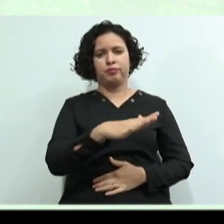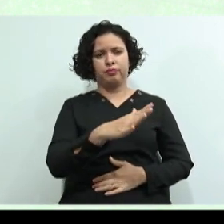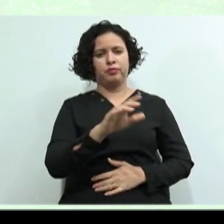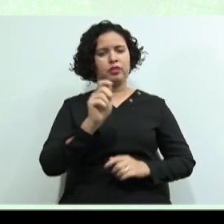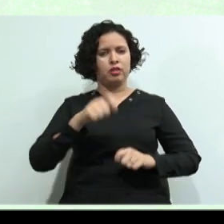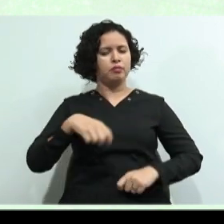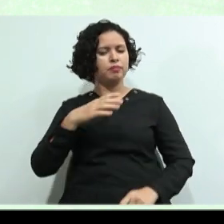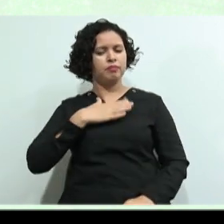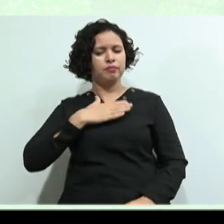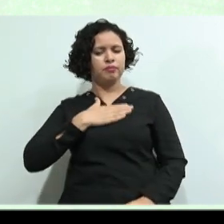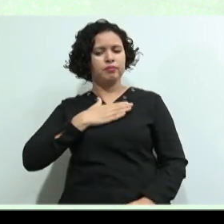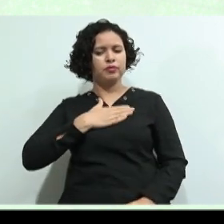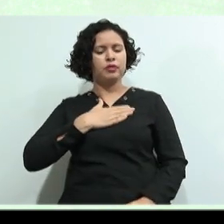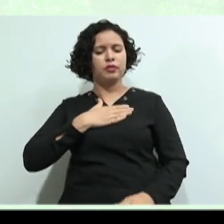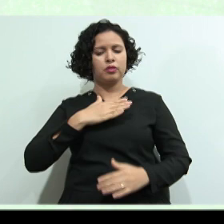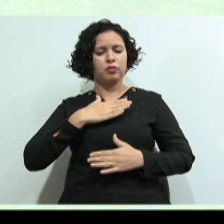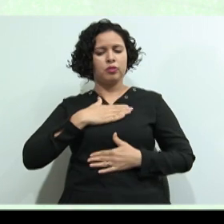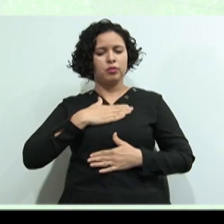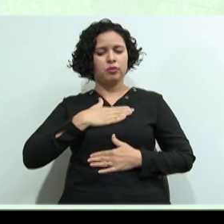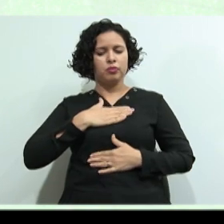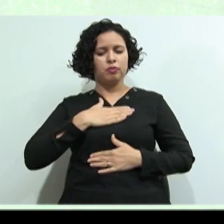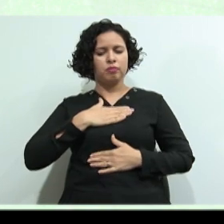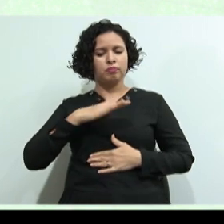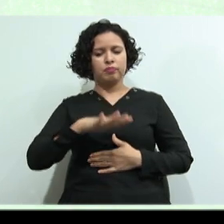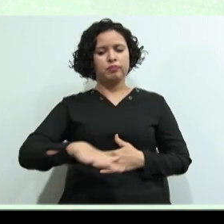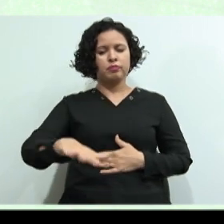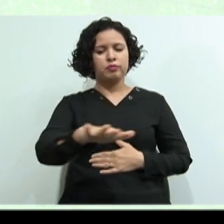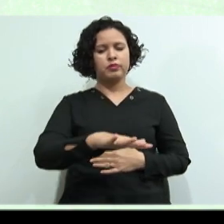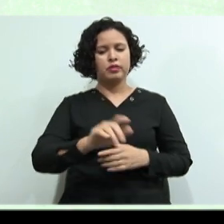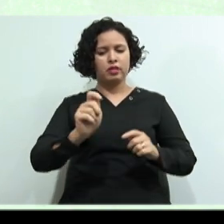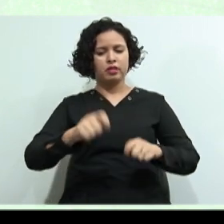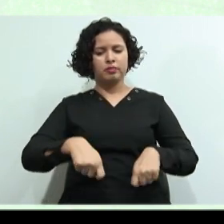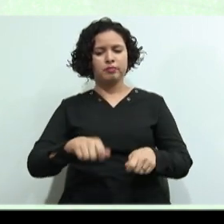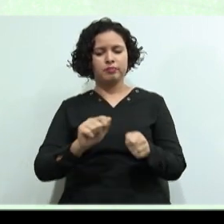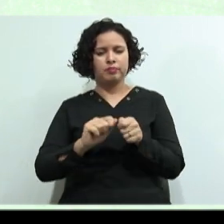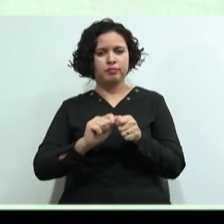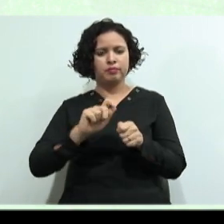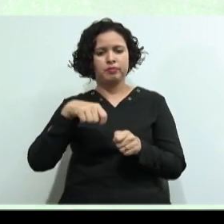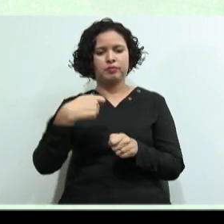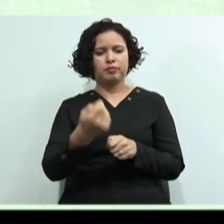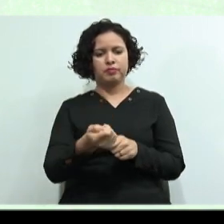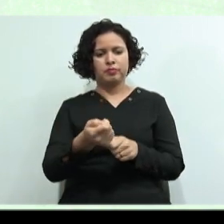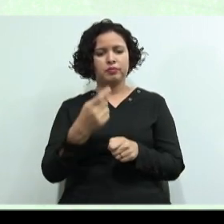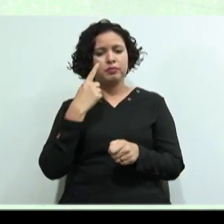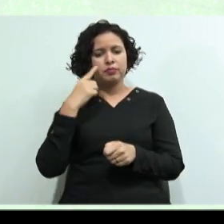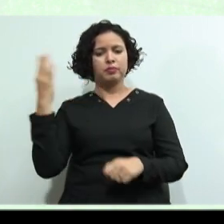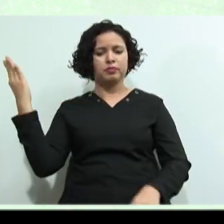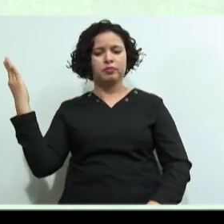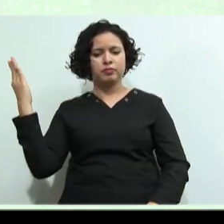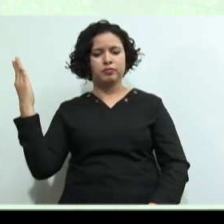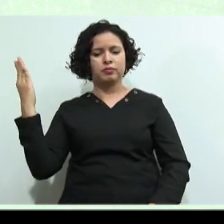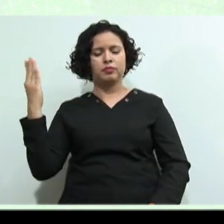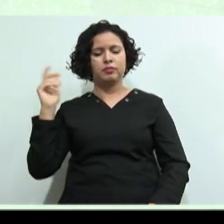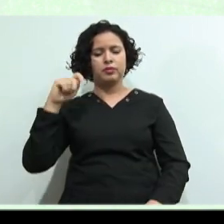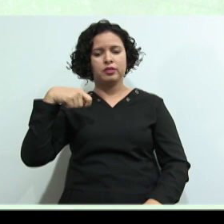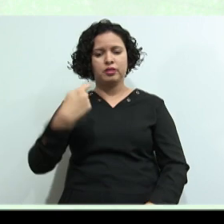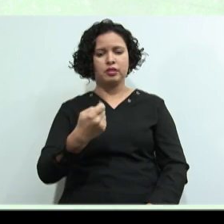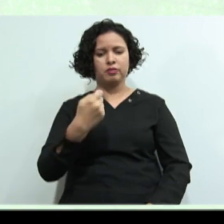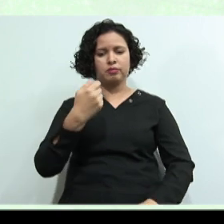feito no corpo quanto no espaço, certo? Aí tá mostrando o sinal de trabalhar, o sinal de